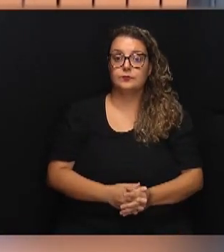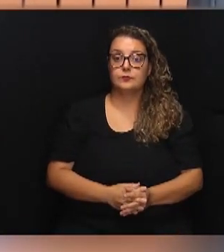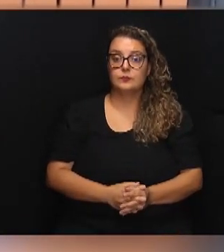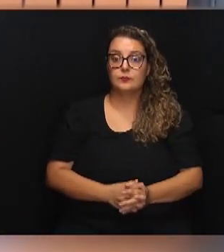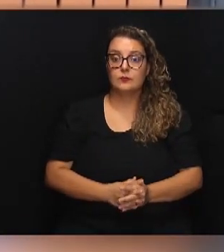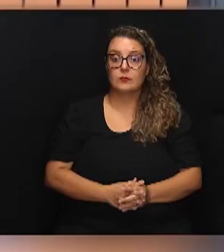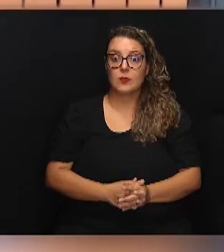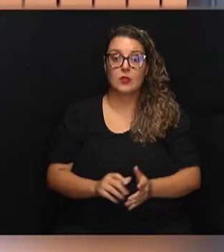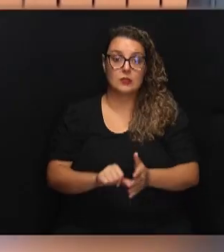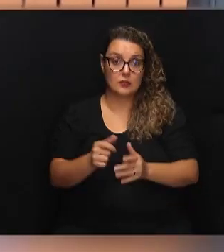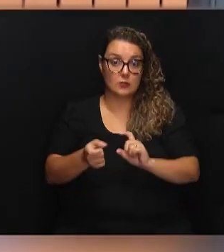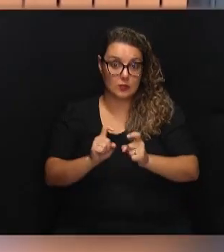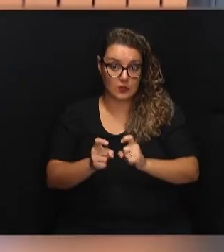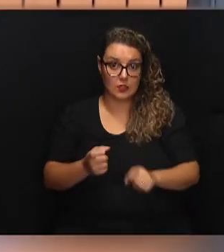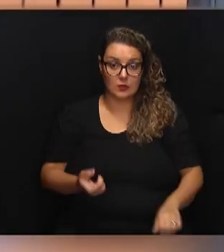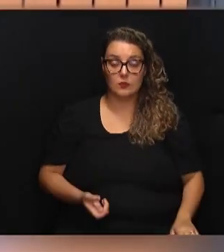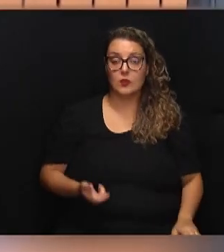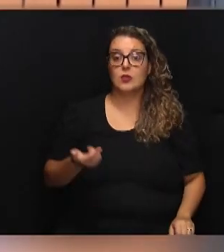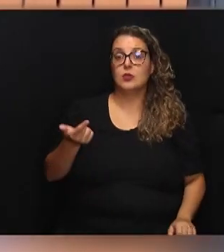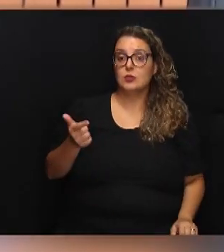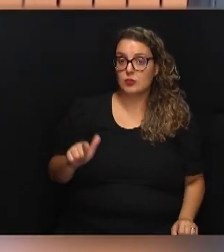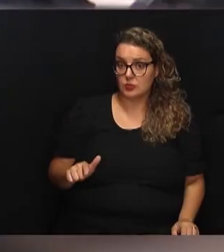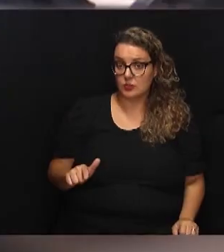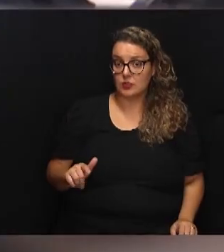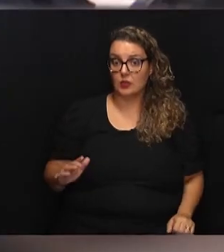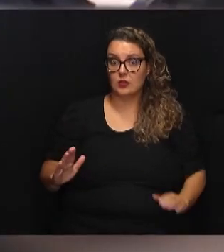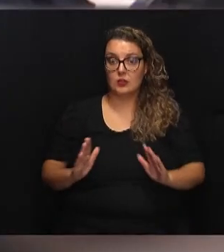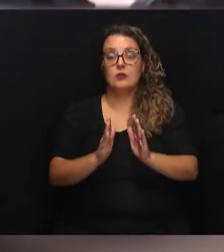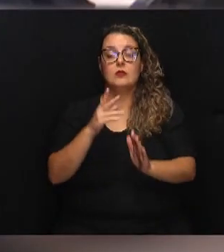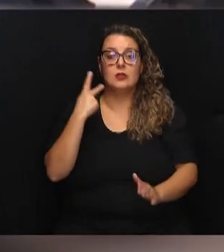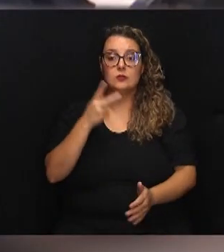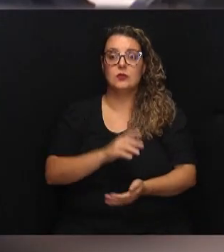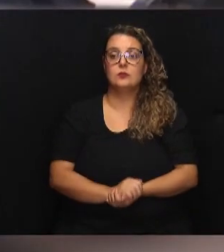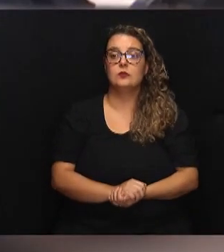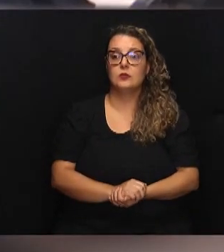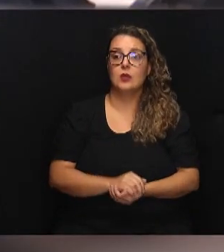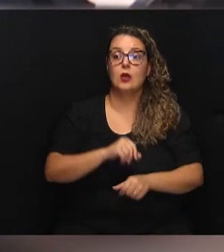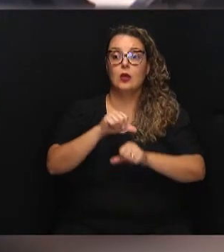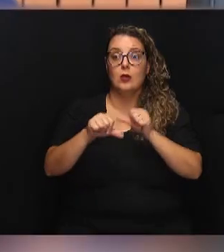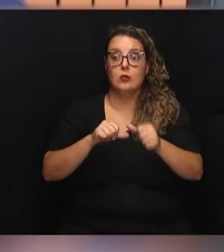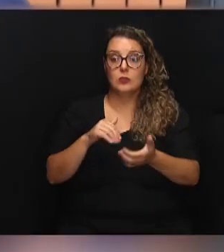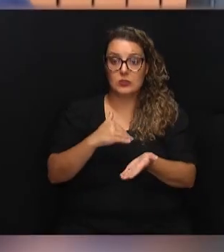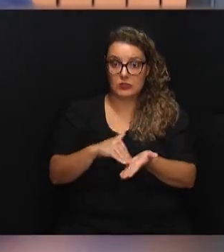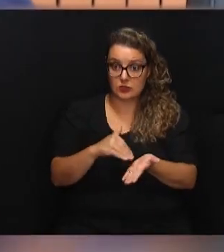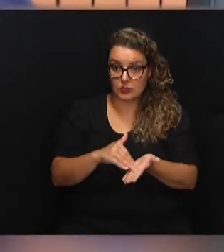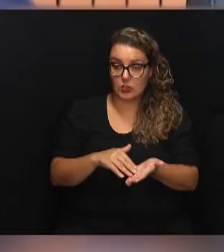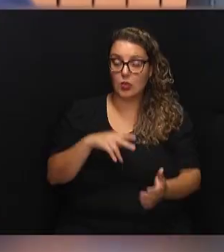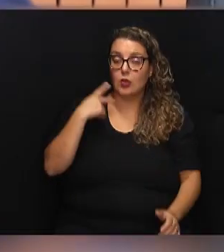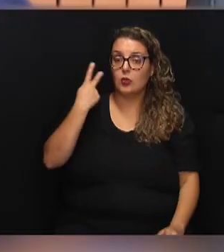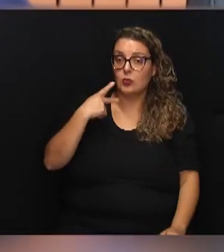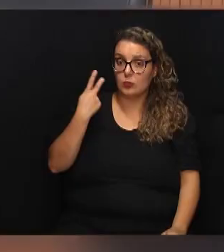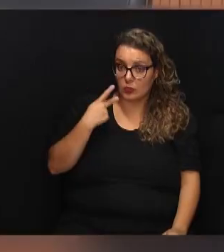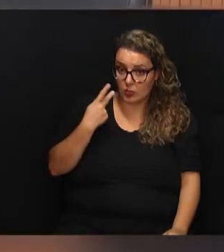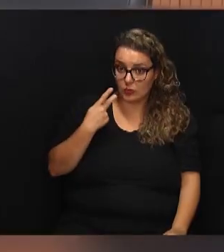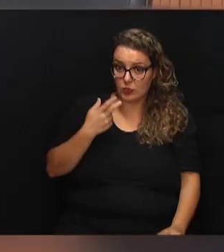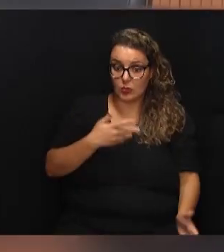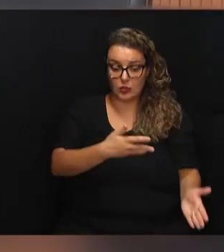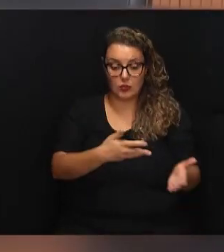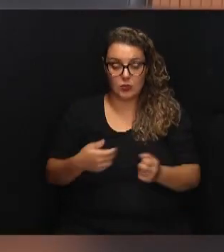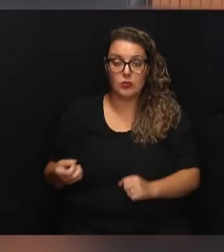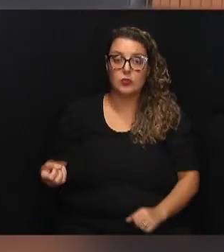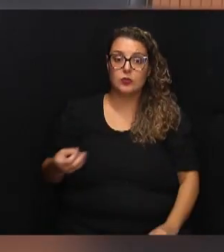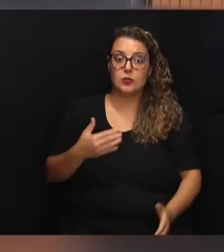primeira reunião e também dando continuidade na frente parlamentar. Com a mudança na secretaria, o parlamentar convidou o